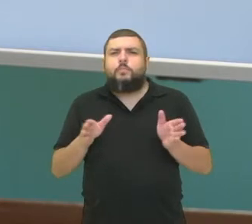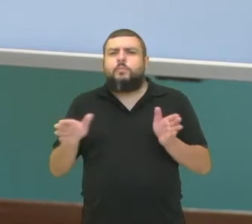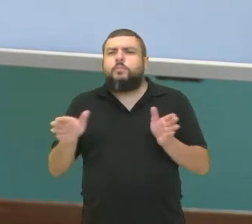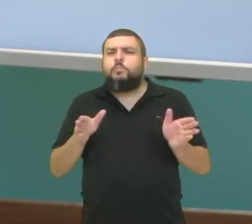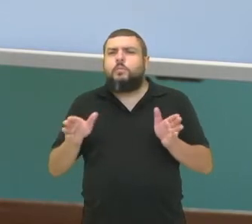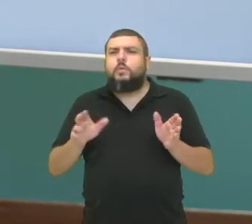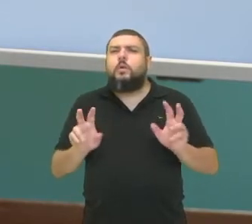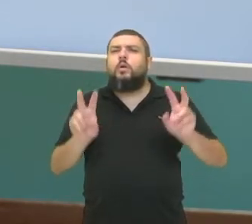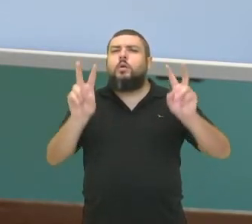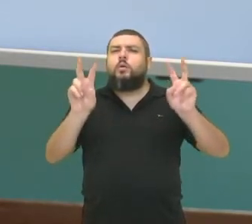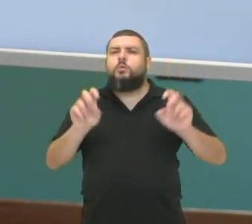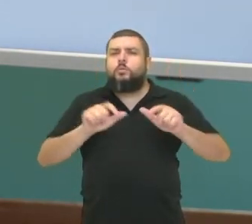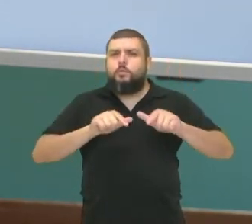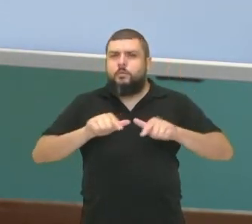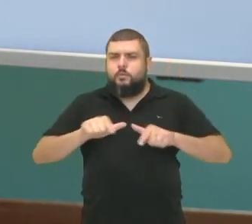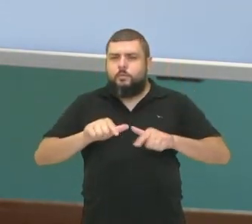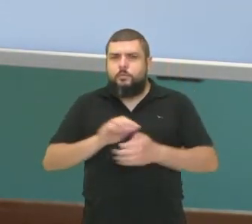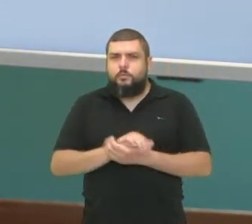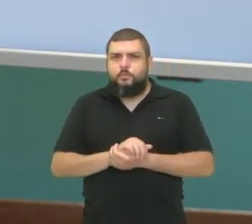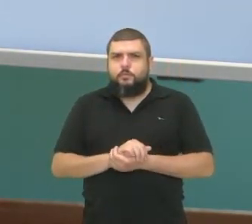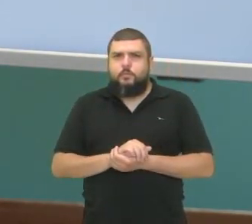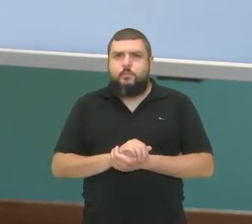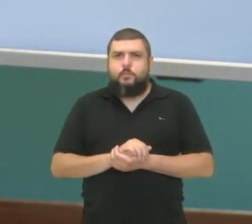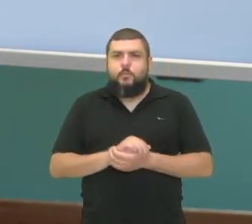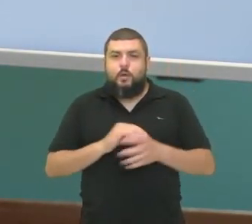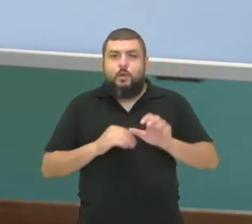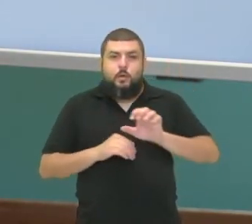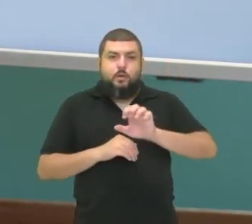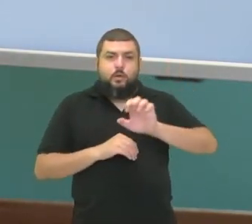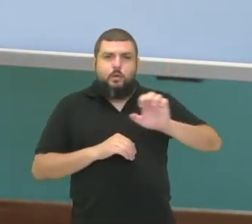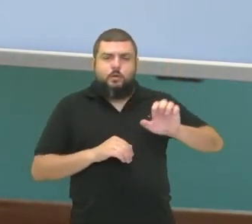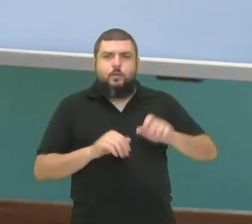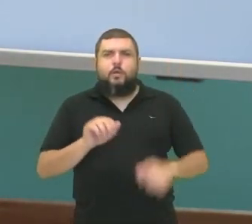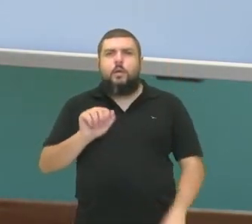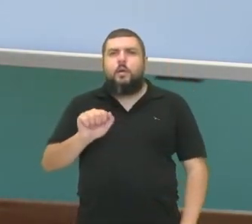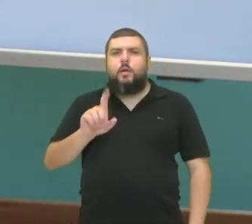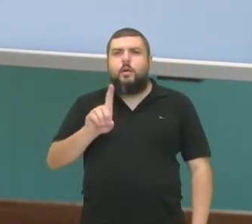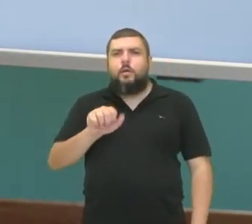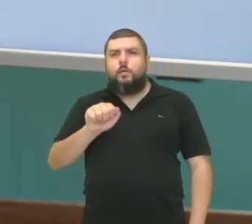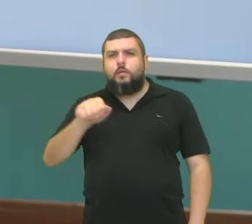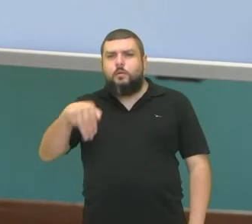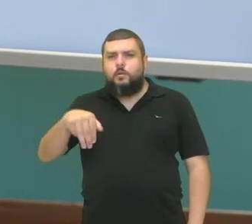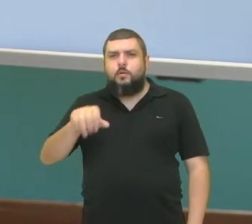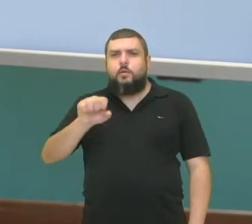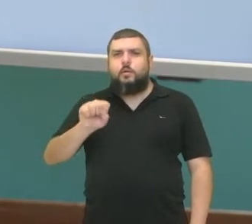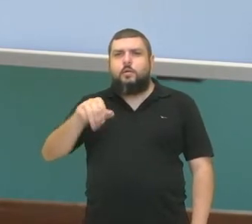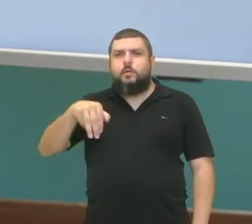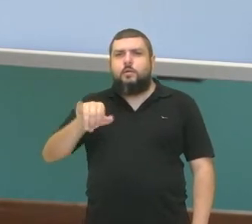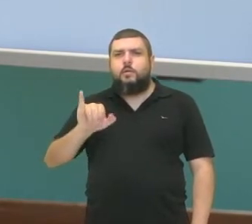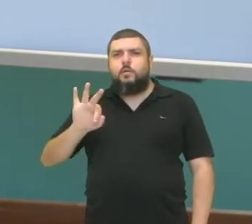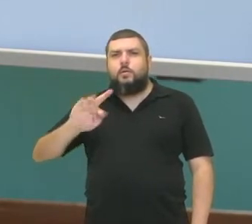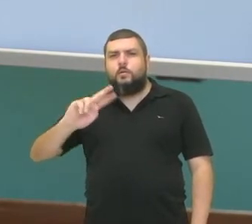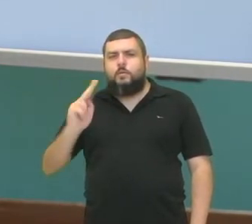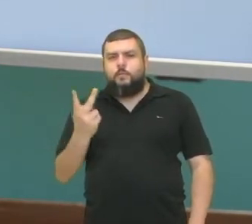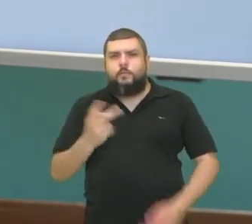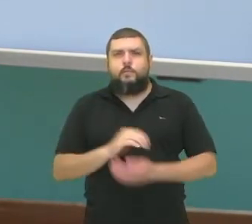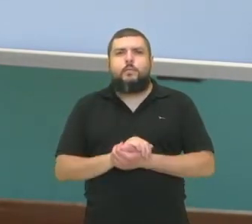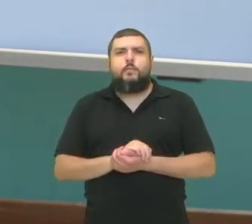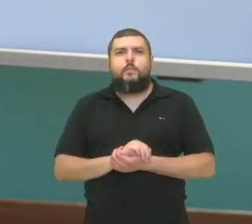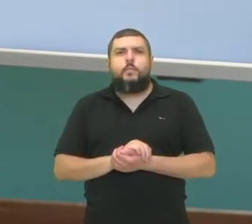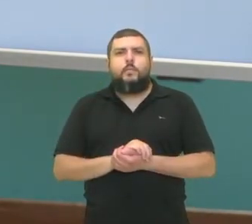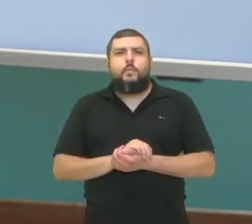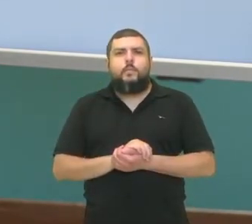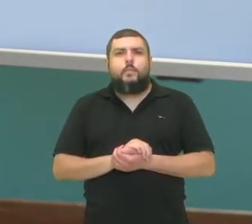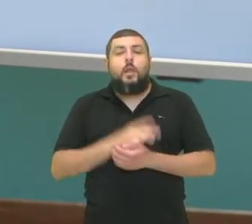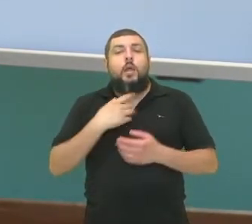trabalho naquela época. Aqui ao lado esquerdo nós temos Adam Smith, que defendia que a indústria deveria seguir,